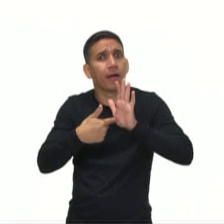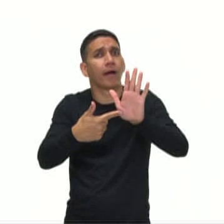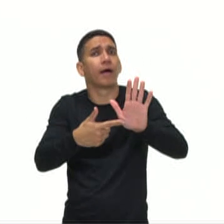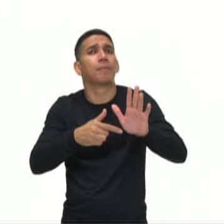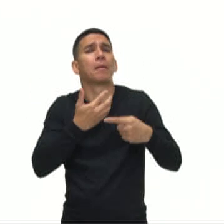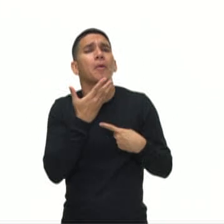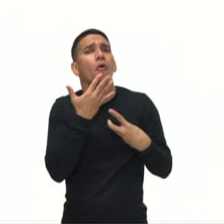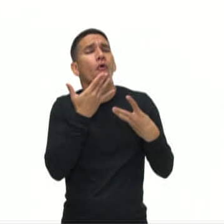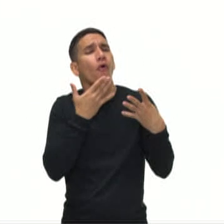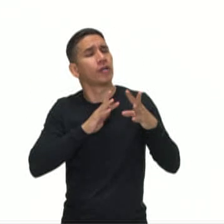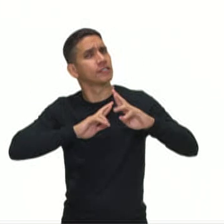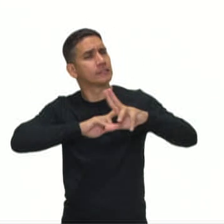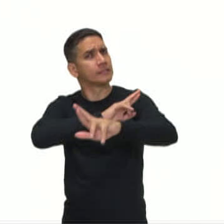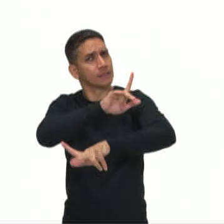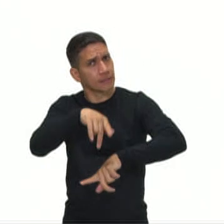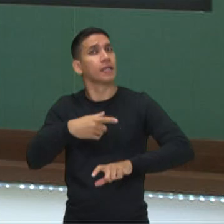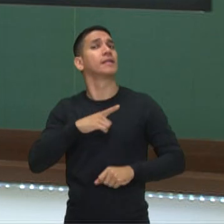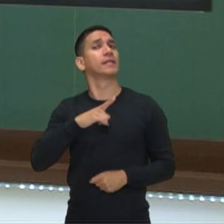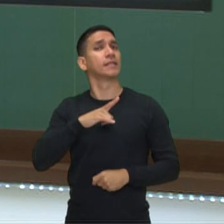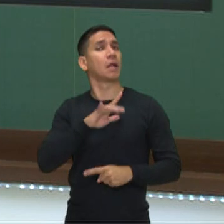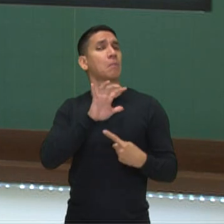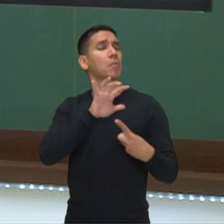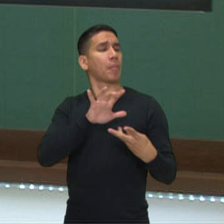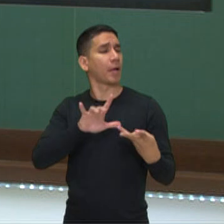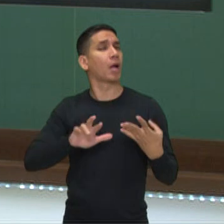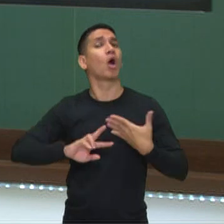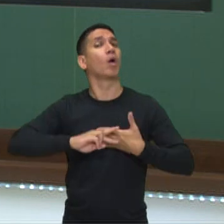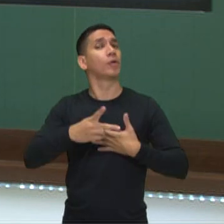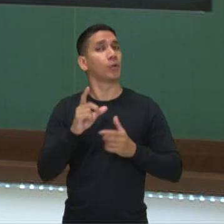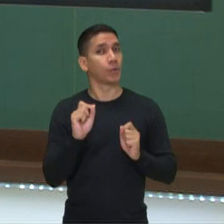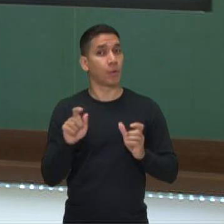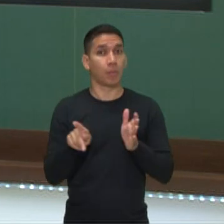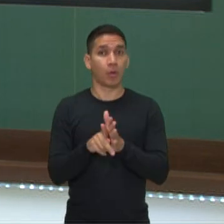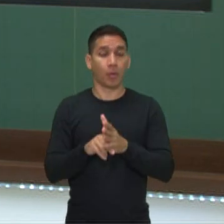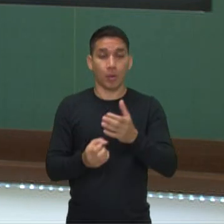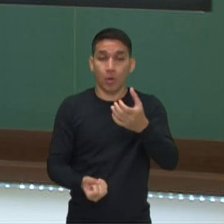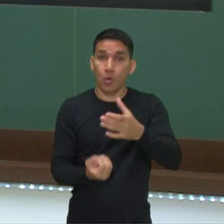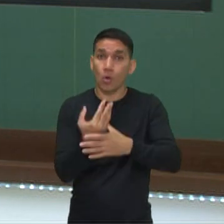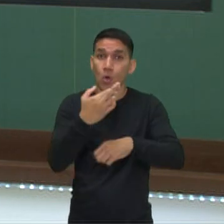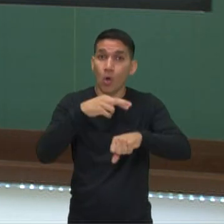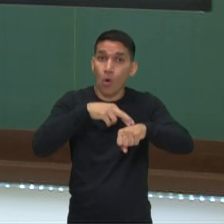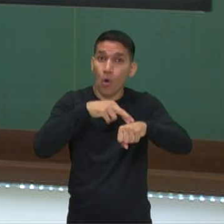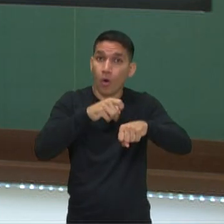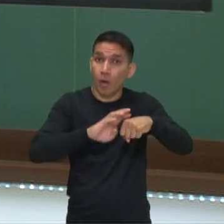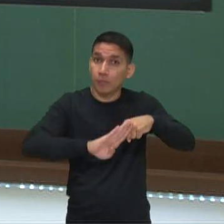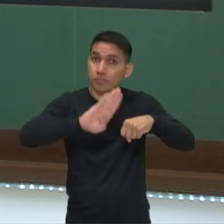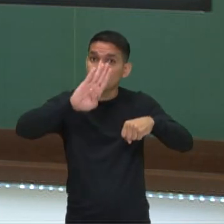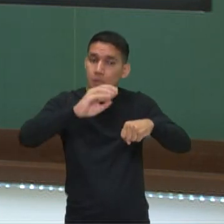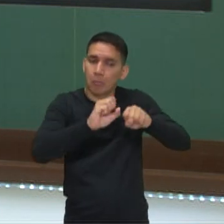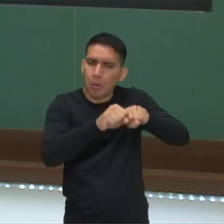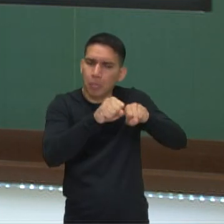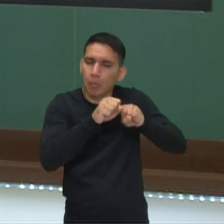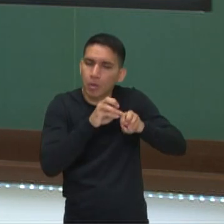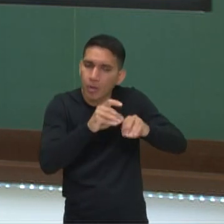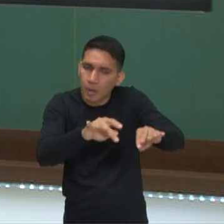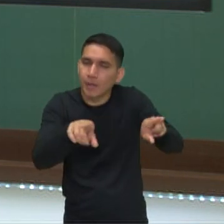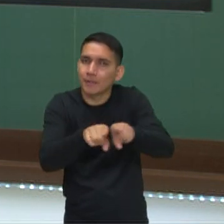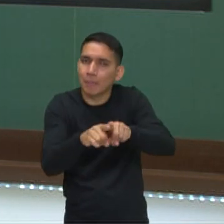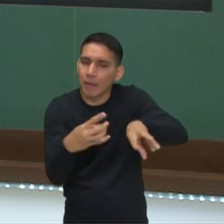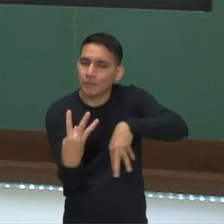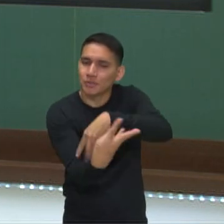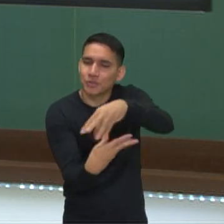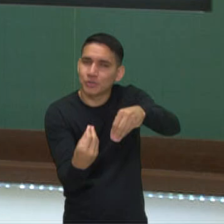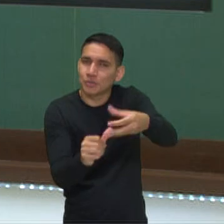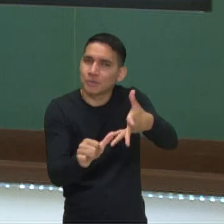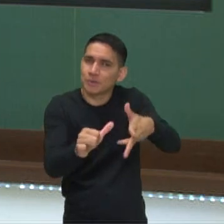cores diferentes e tem alguns fatores. Um deles é a origem da rocha matriz que se fragmentou e também a presença ou ausência